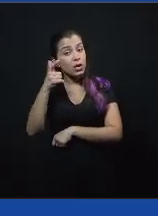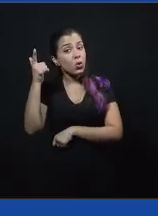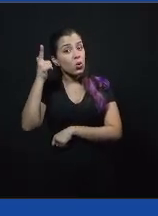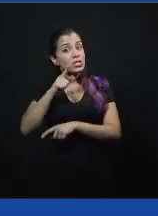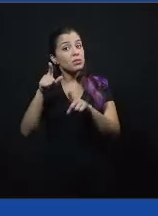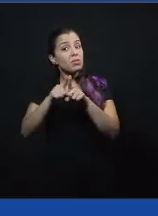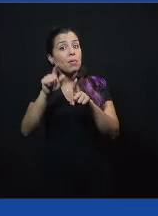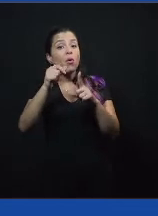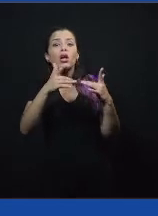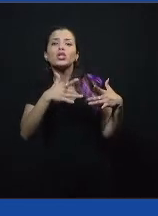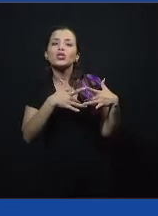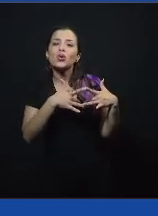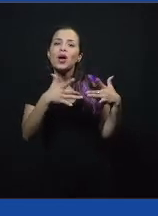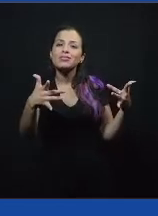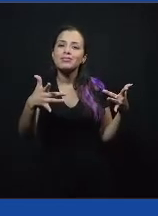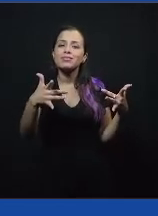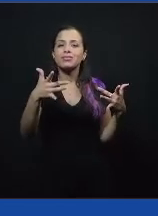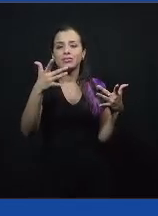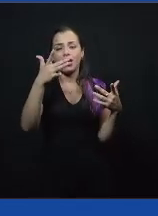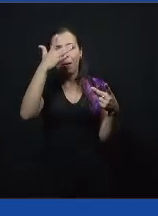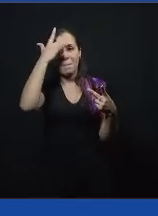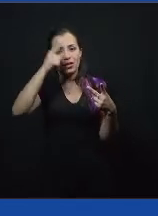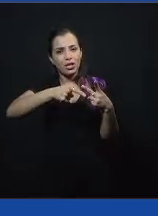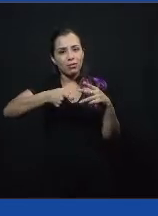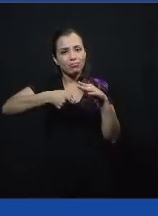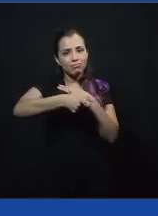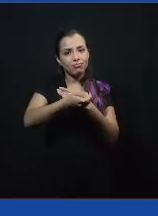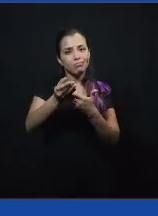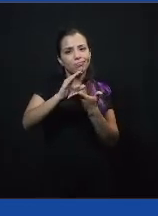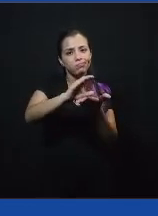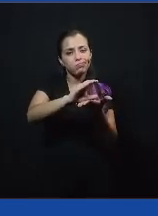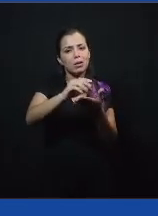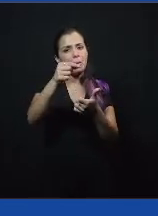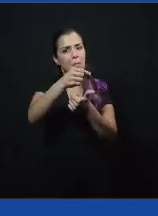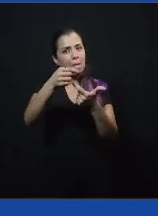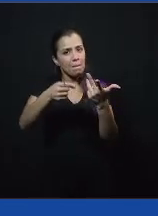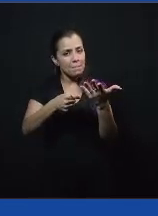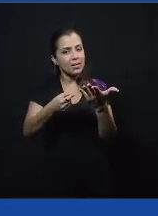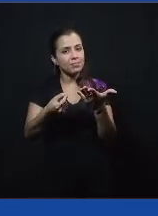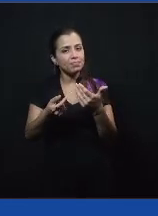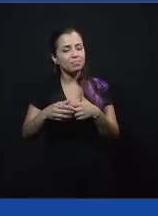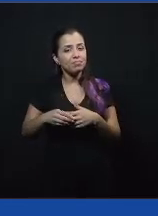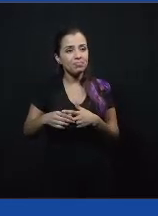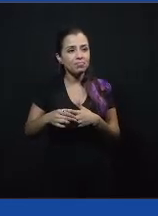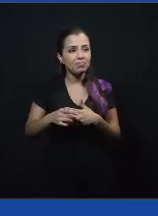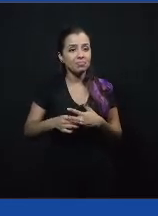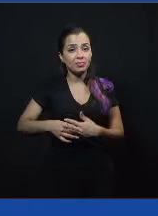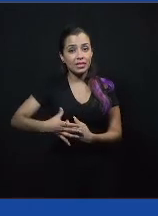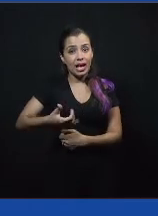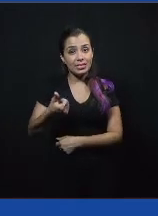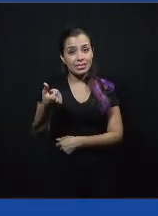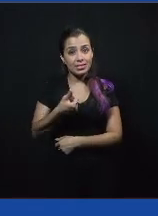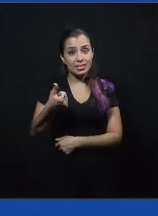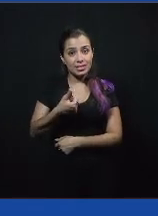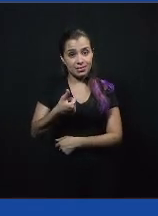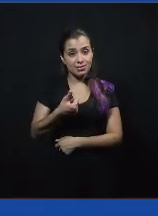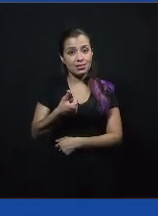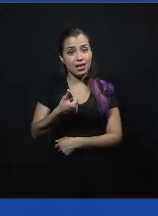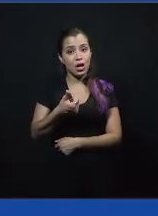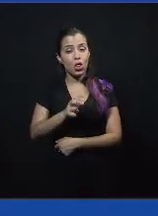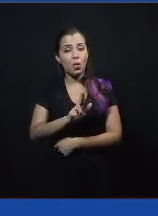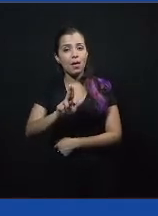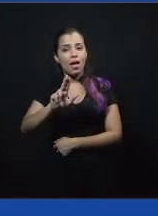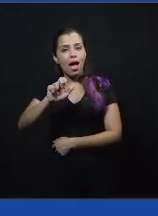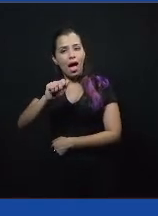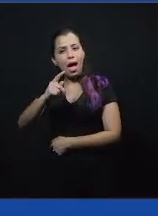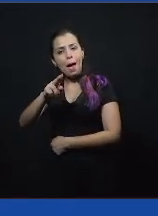doações voluntárias vou falar um pouco mais de sorvete é a sexta parte ela se chama aproximação que